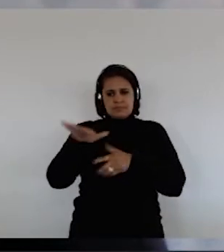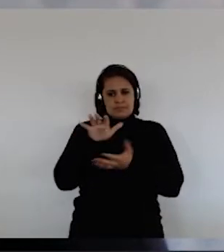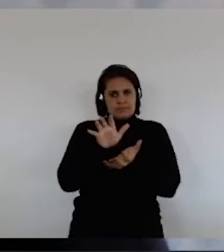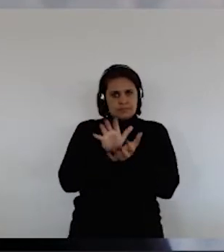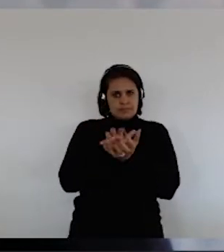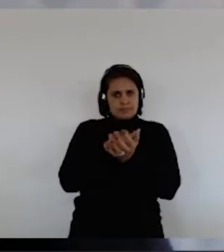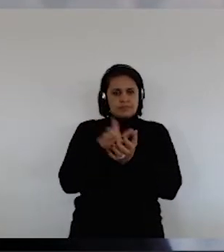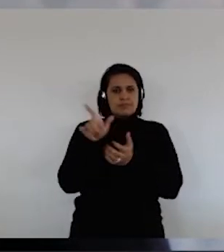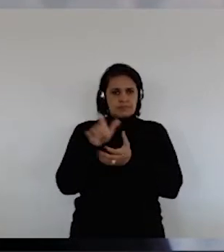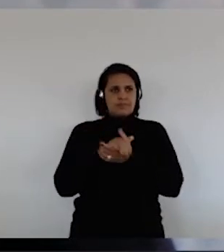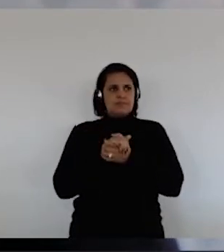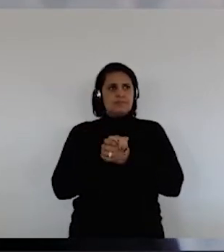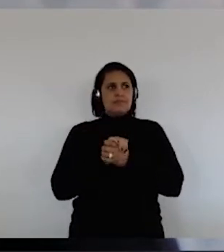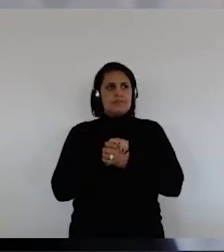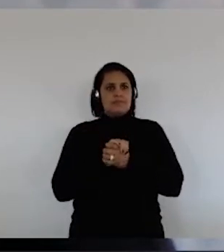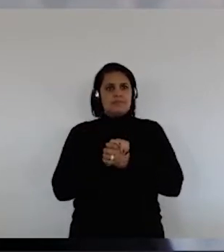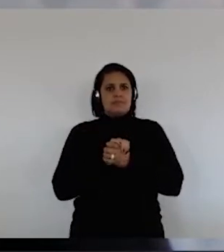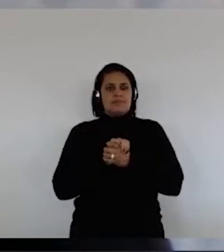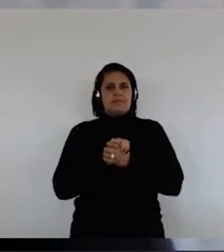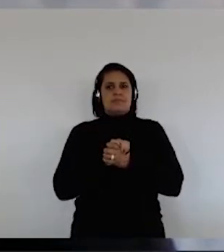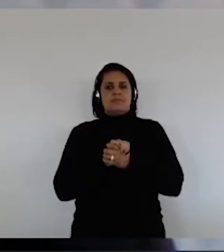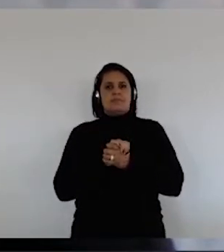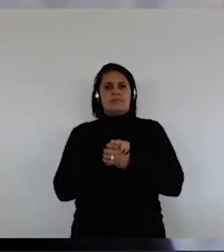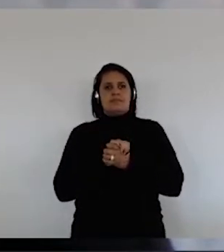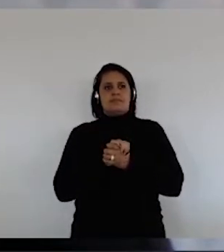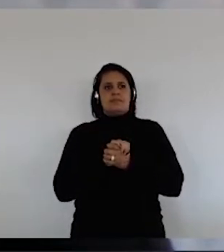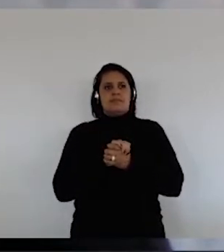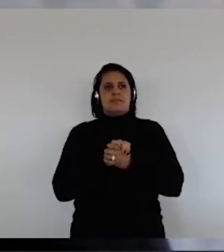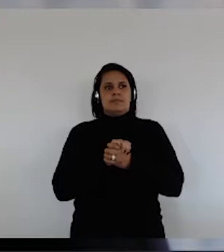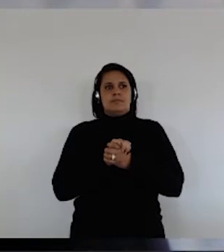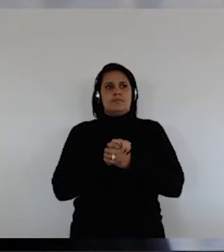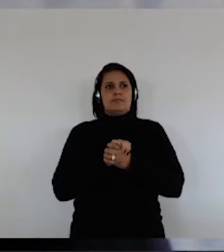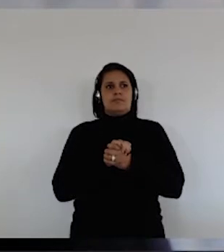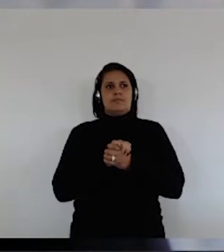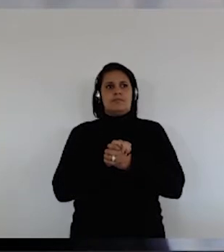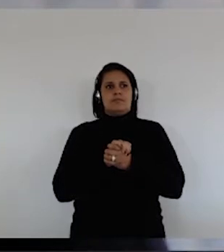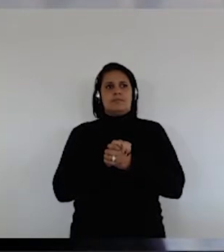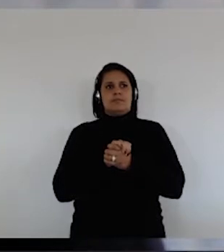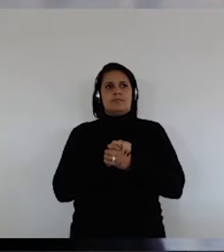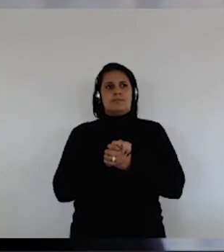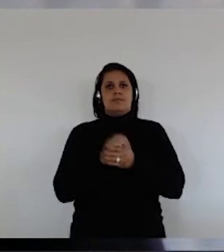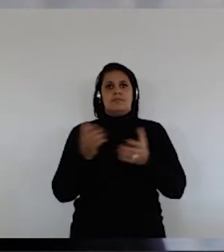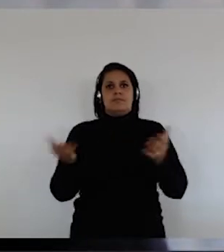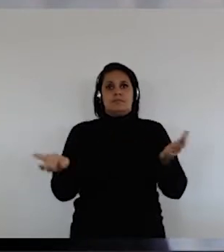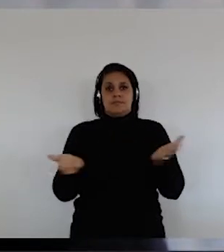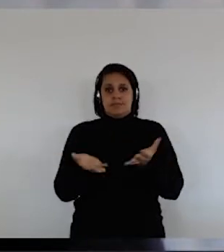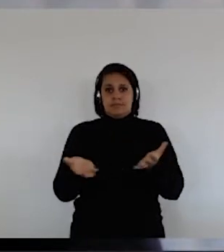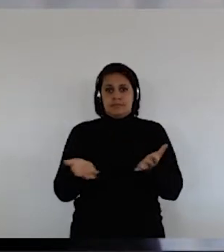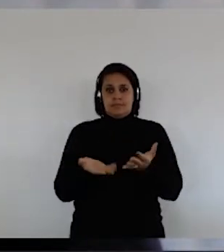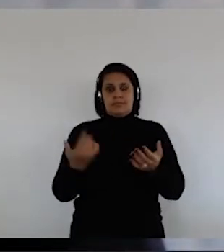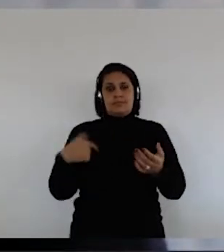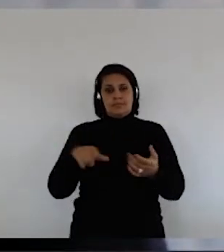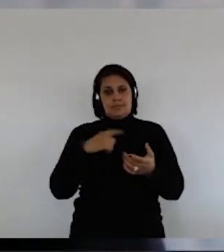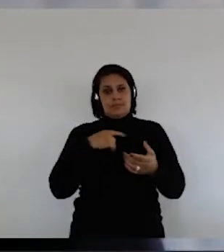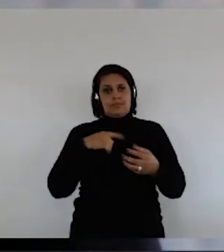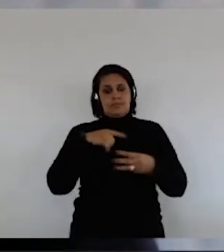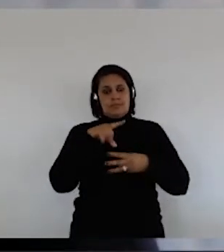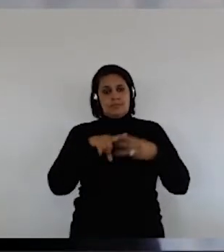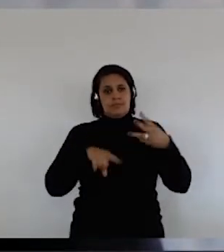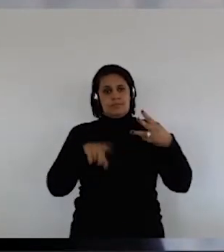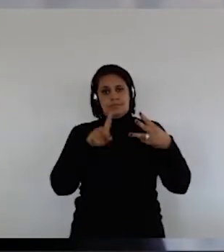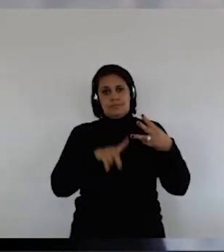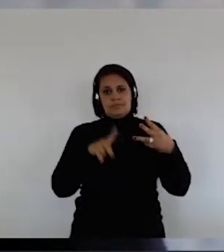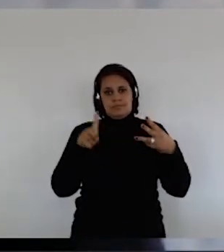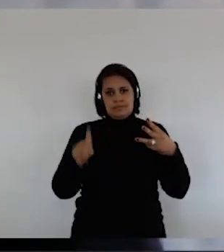forma adequada, presta essa homenagem. Teremos a alegria da participação de 3 grandes professores, 3